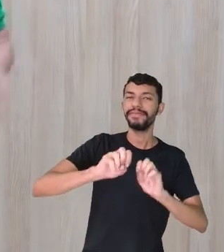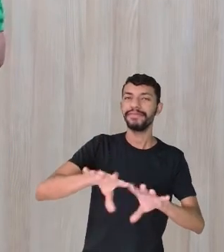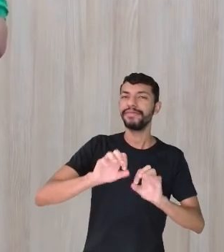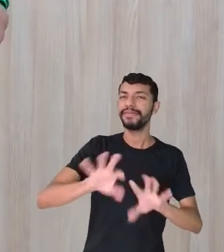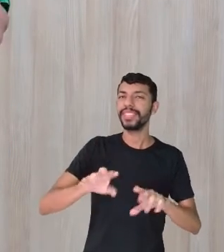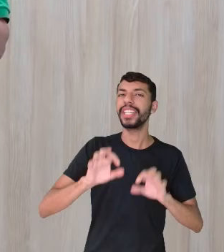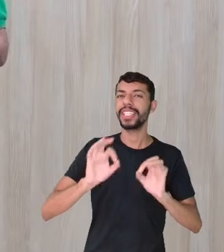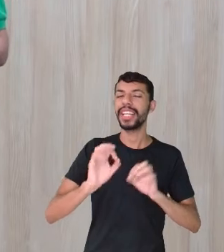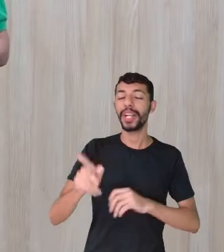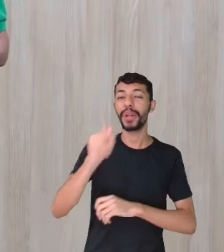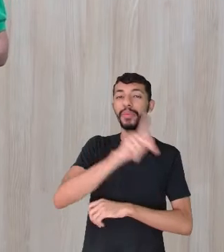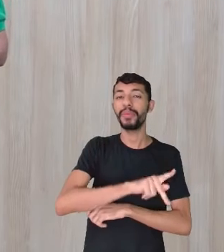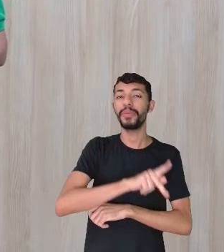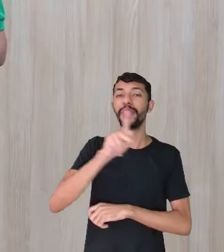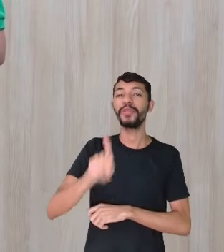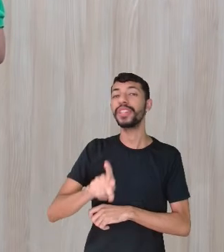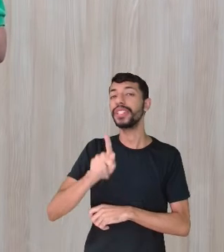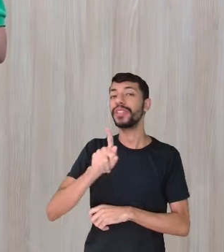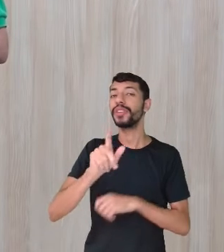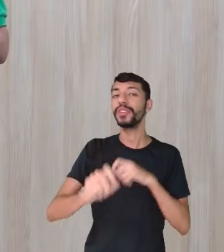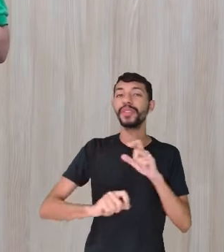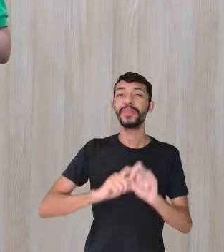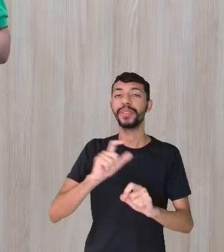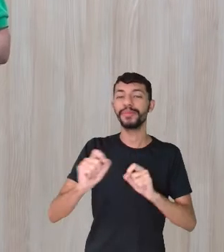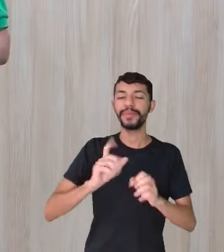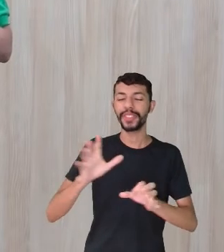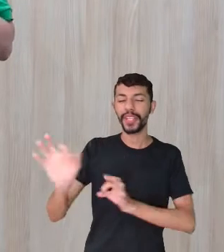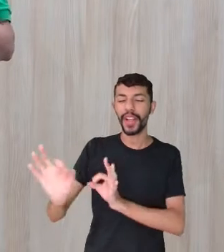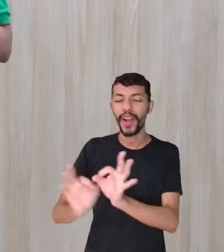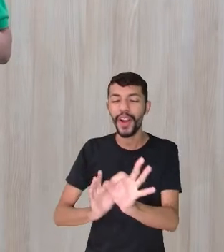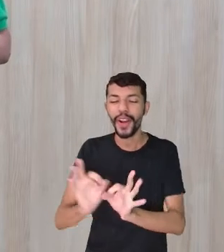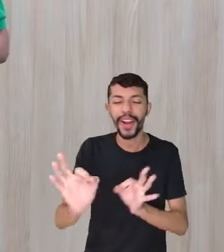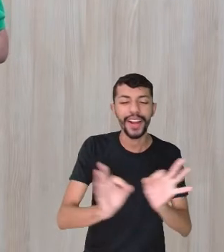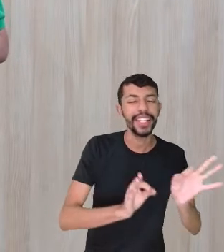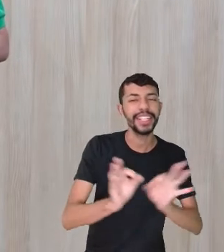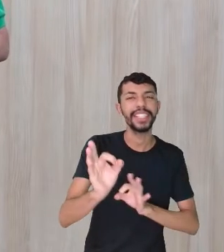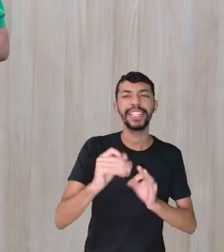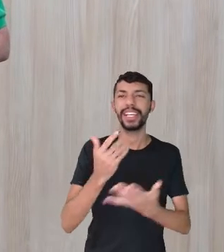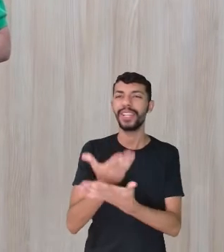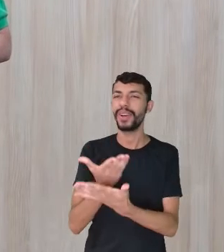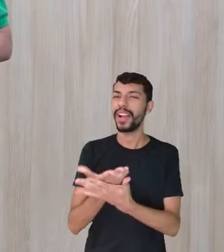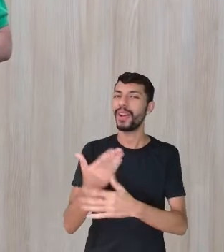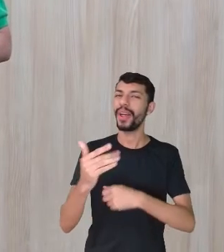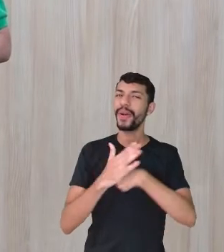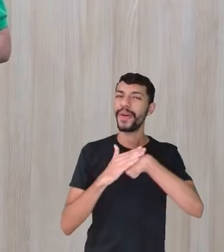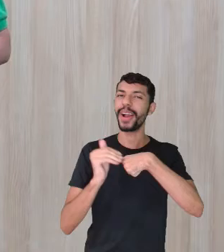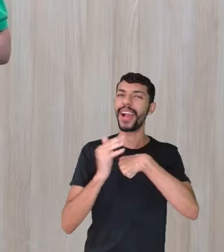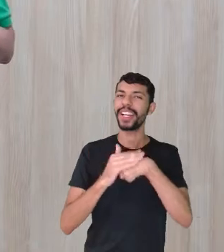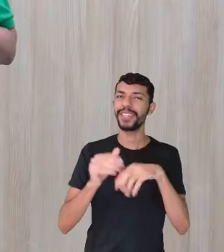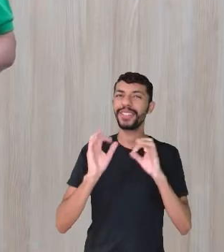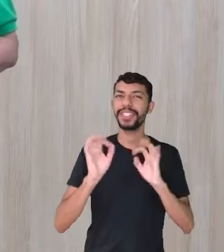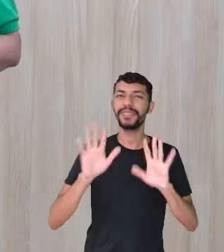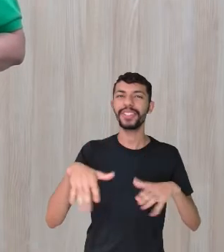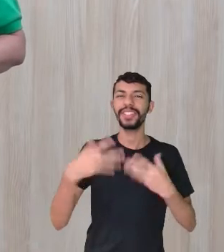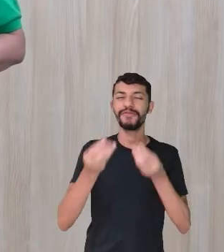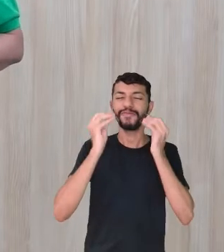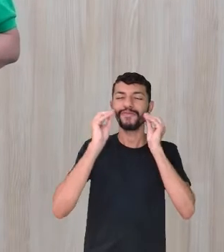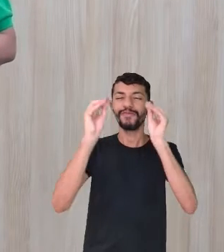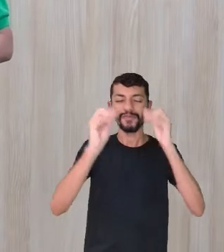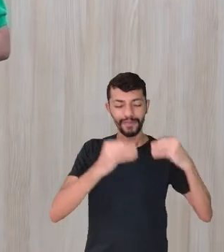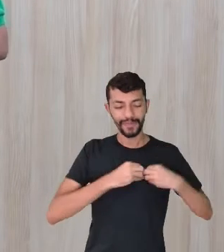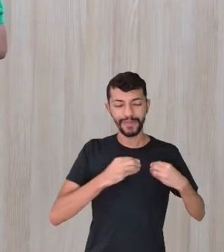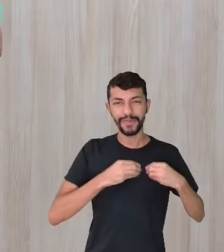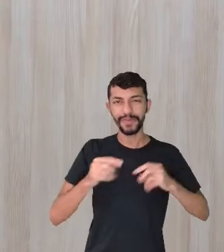lecionadas por professores que prepararam com muito carinho essa aula para vocês. Então, um cheiro bem grande no coração